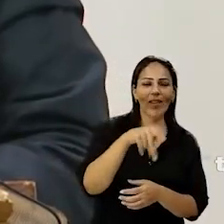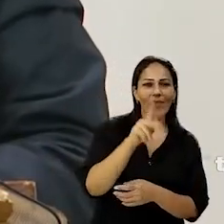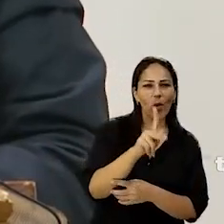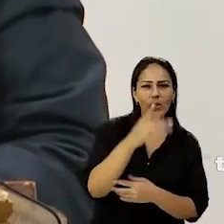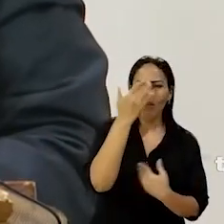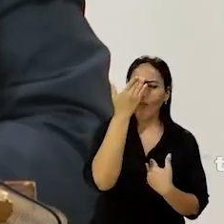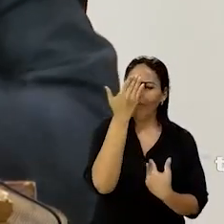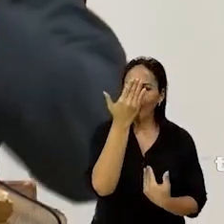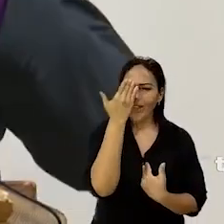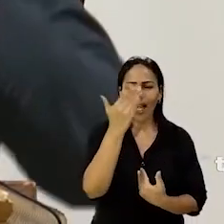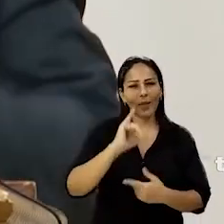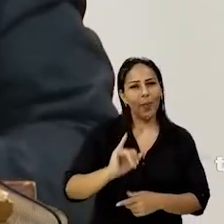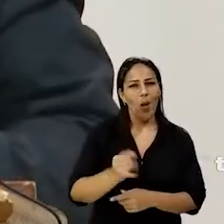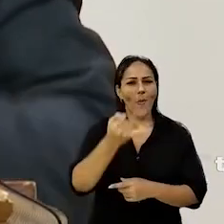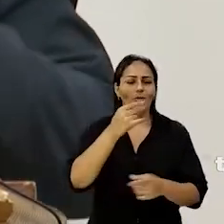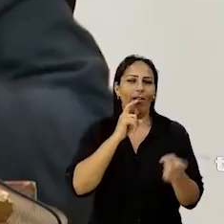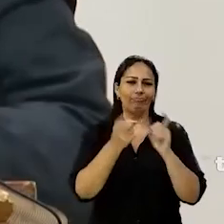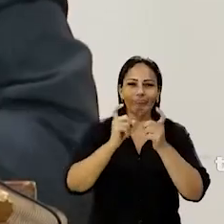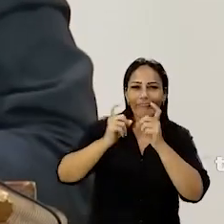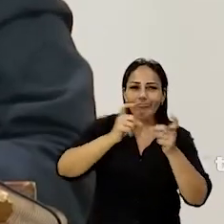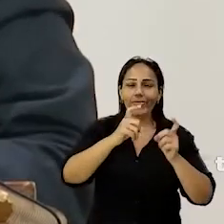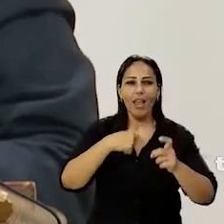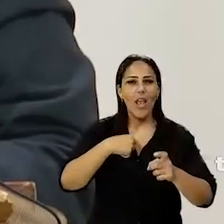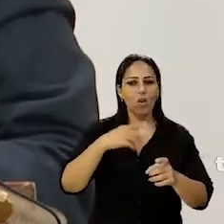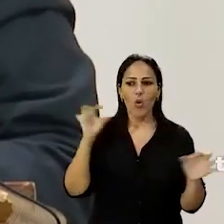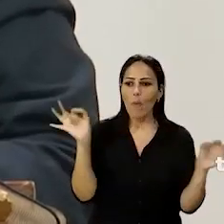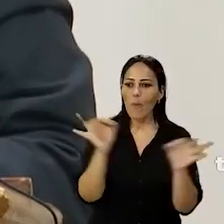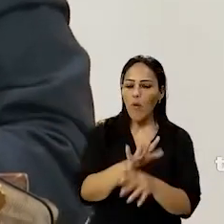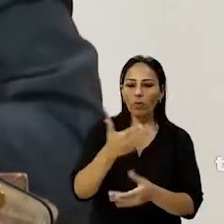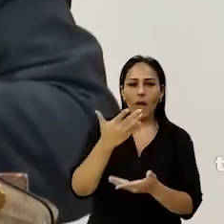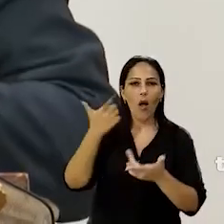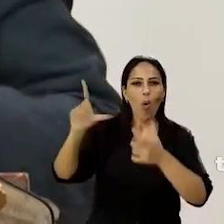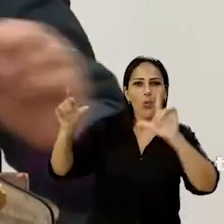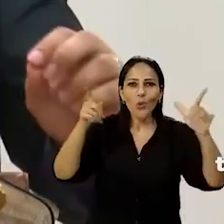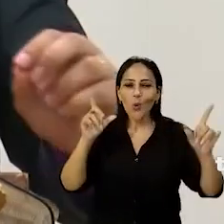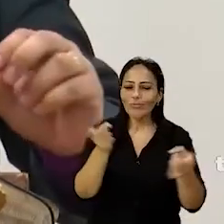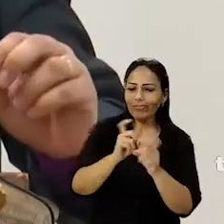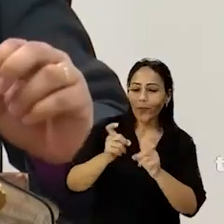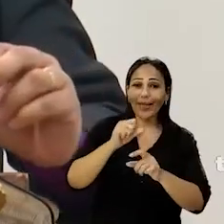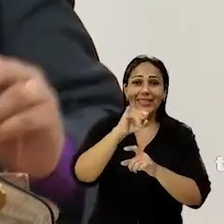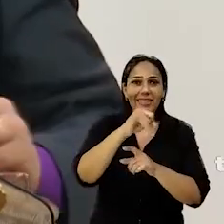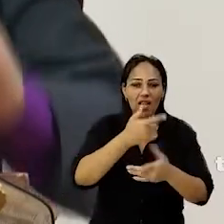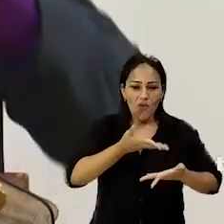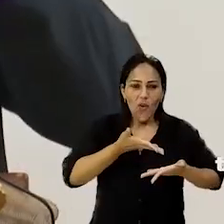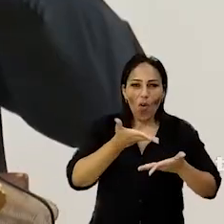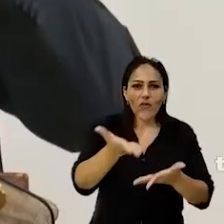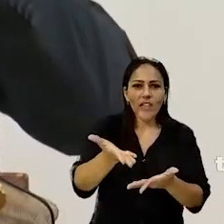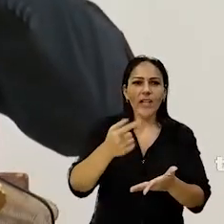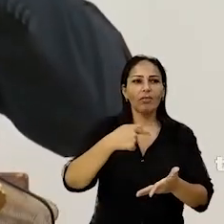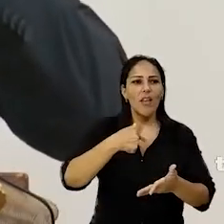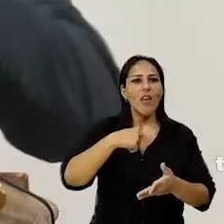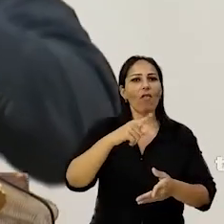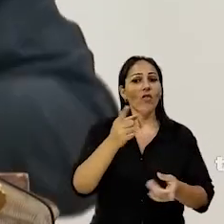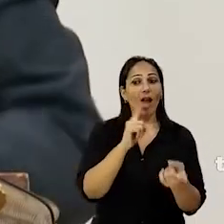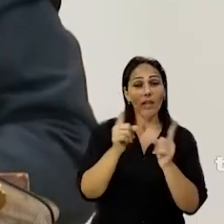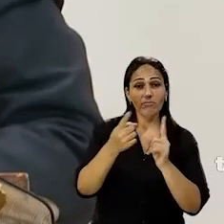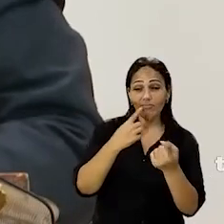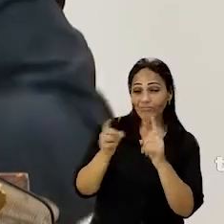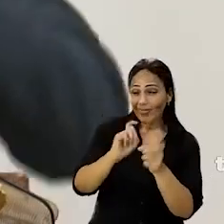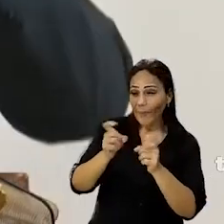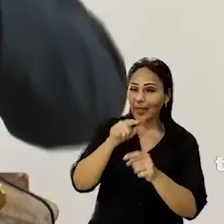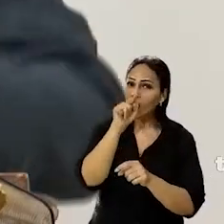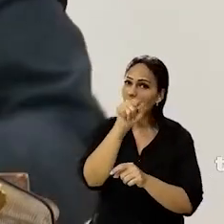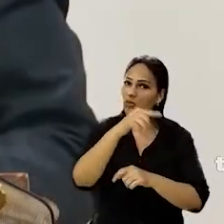oportunidade do debate. Eu estou pronto para todos os debates que for convidado. Se não for convidado para outro debate, estarei discutindo com você nas